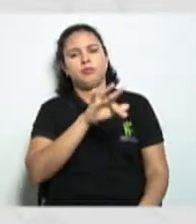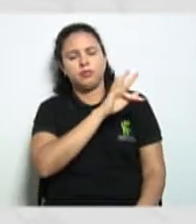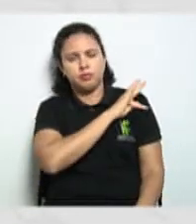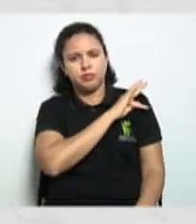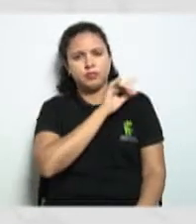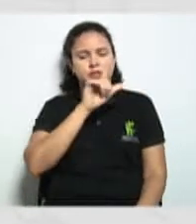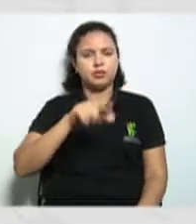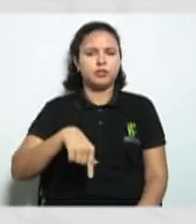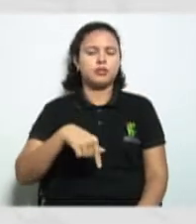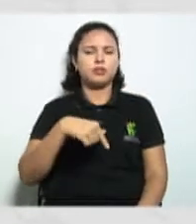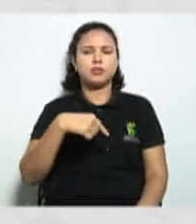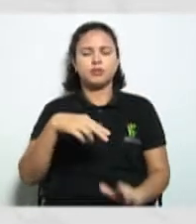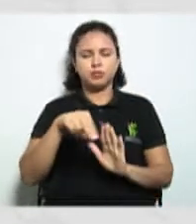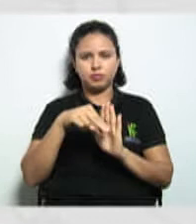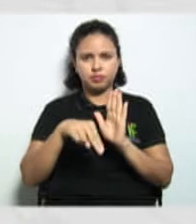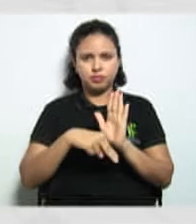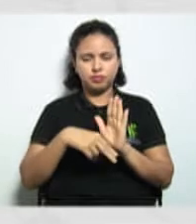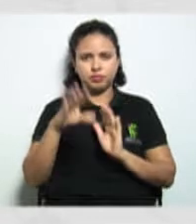brasileira